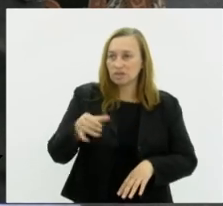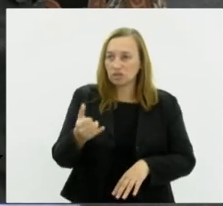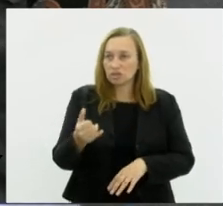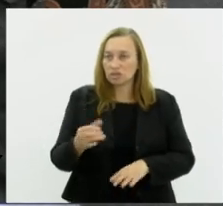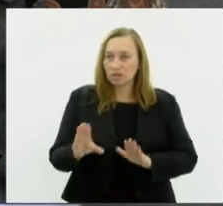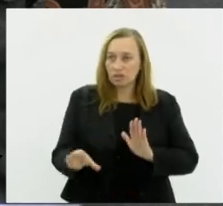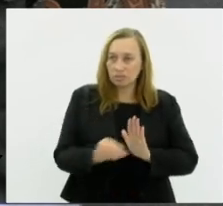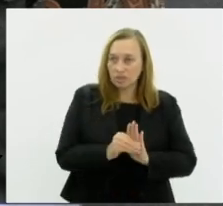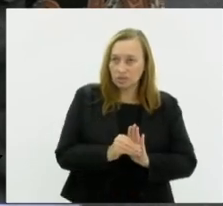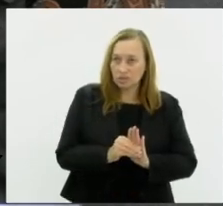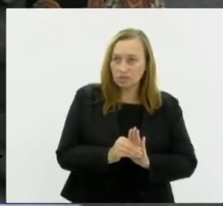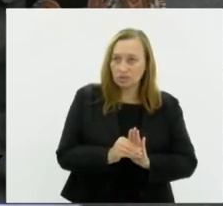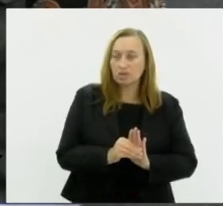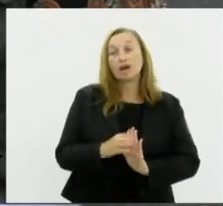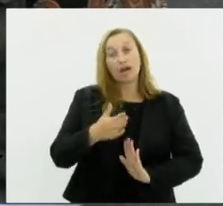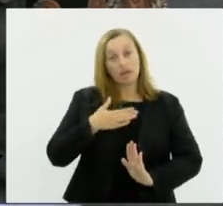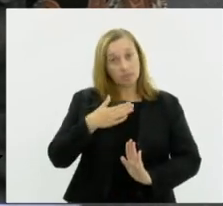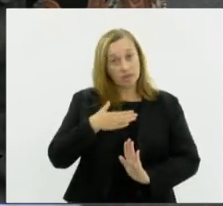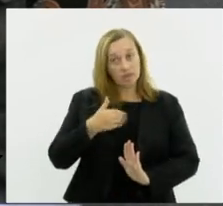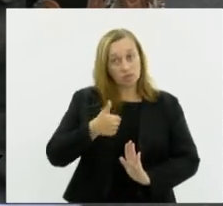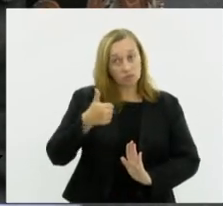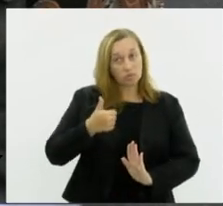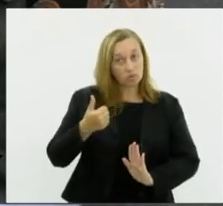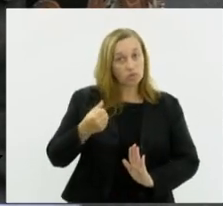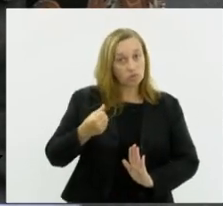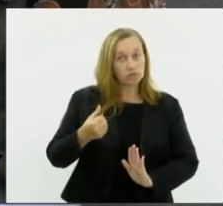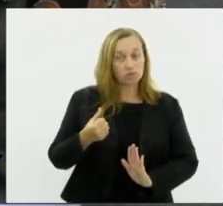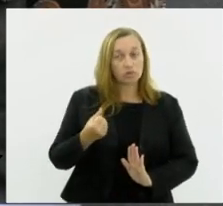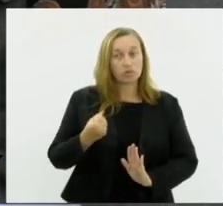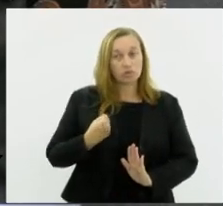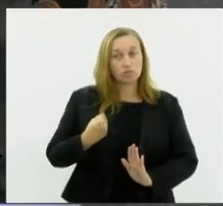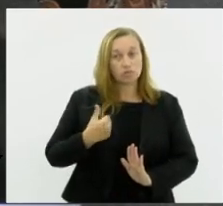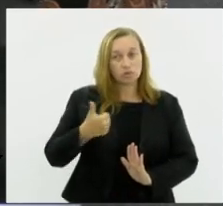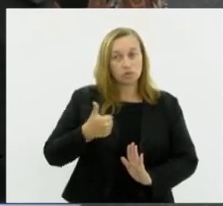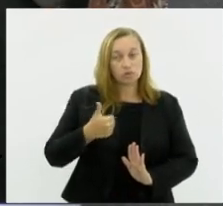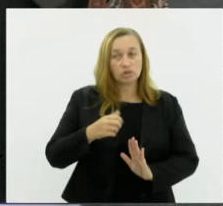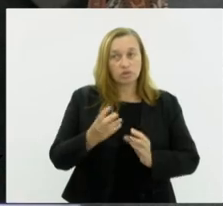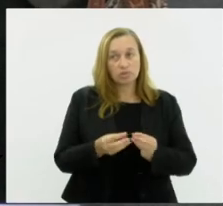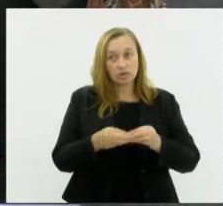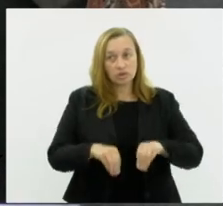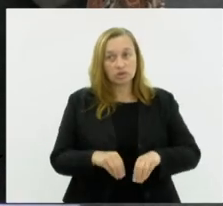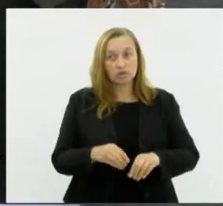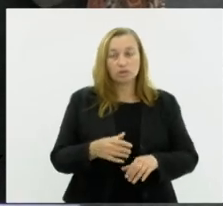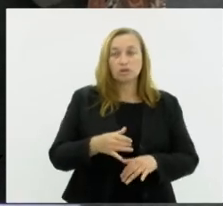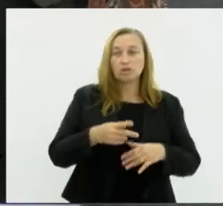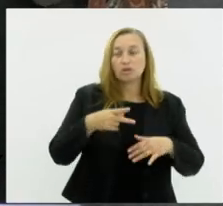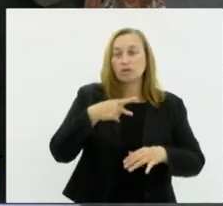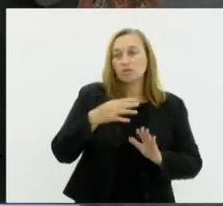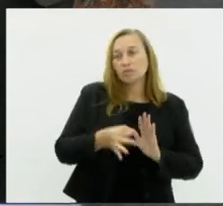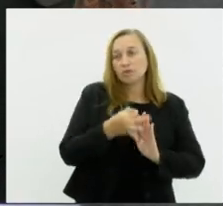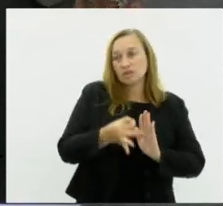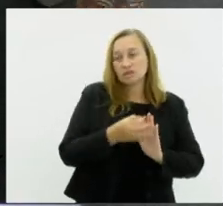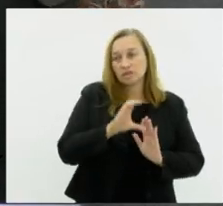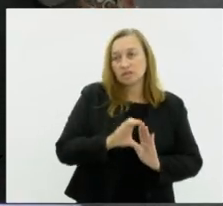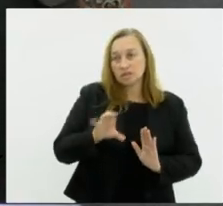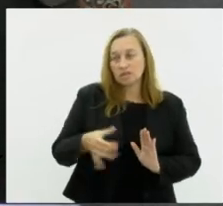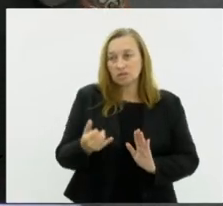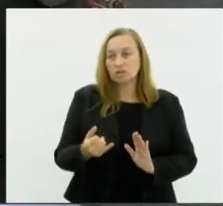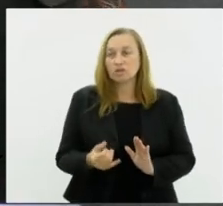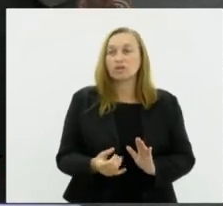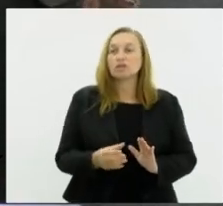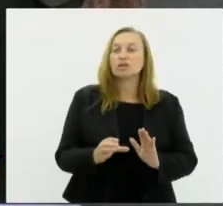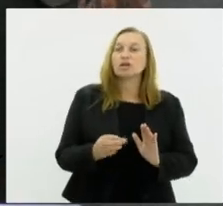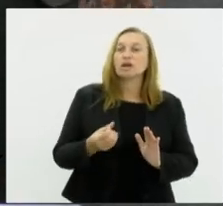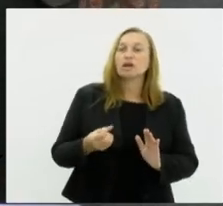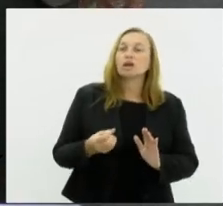acaso, a emenda aditiva número 1 é minha. Eu estou dizendo que ela está prejudicada pelo parecer da CCJ. A emenda aditiva número